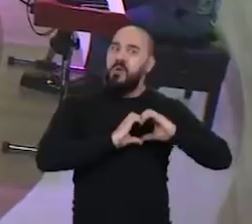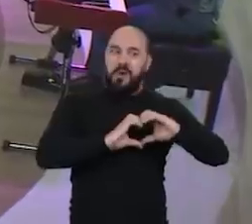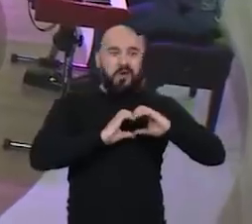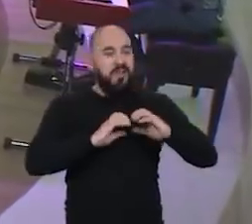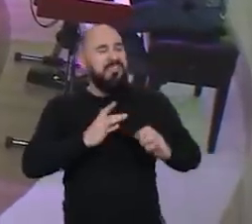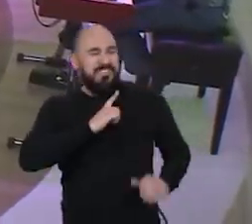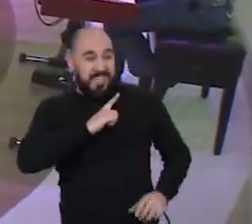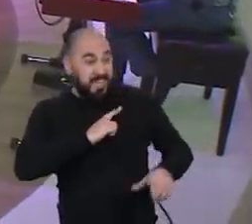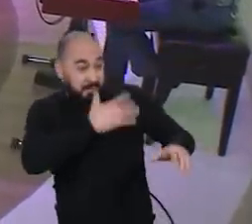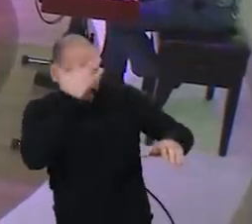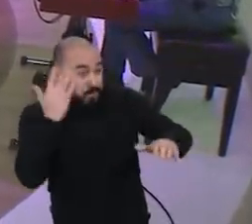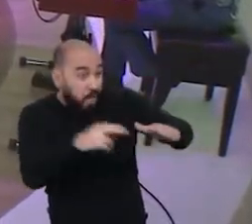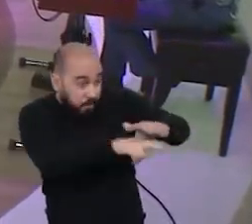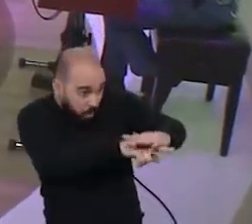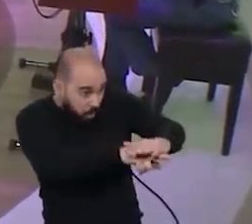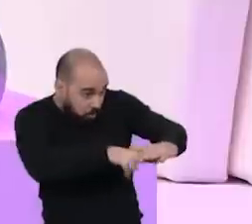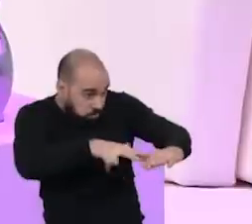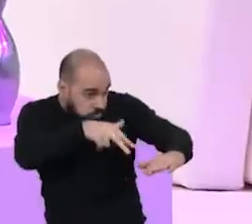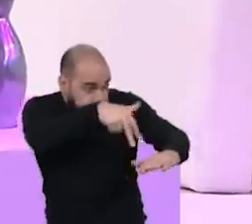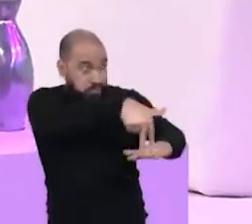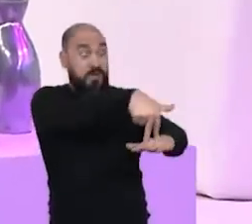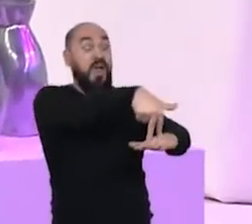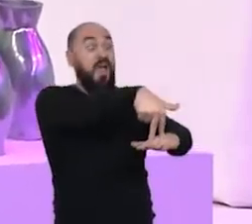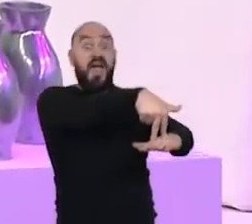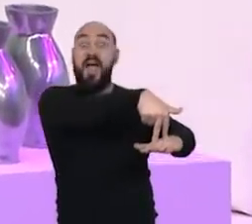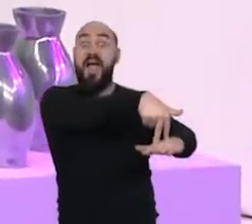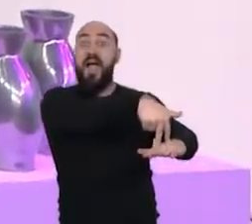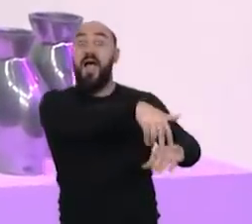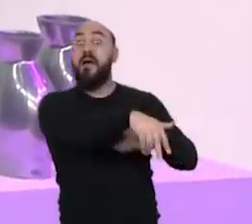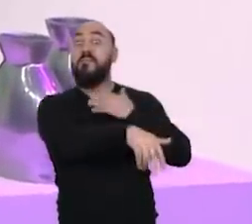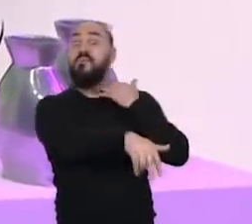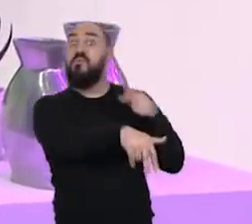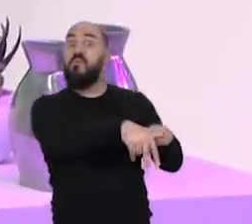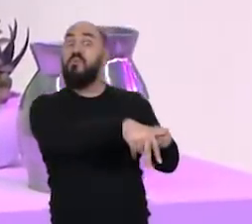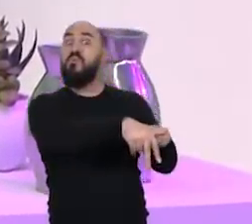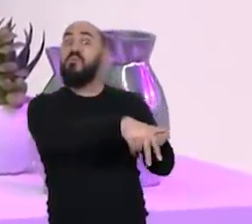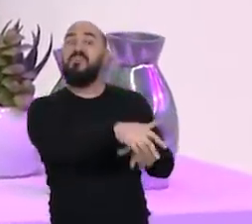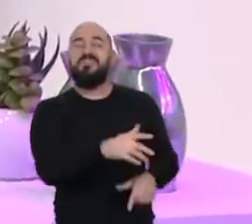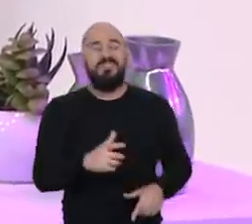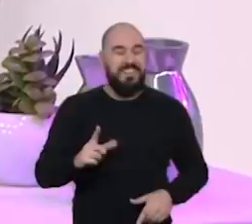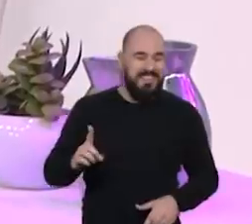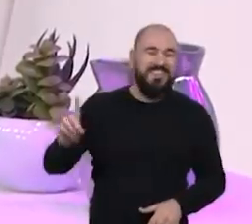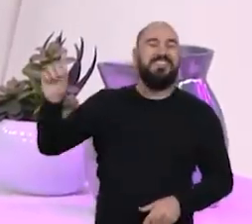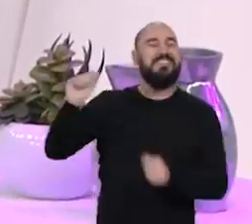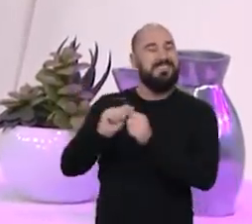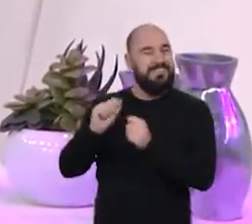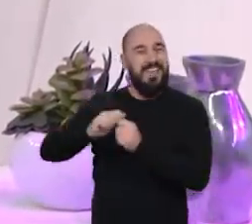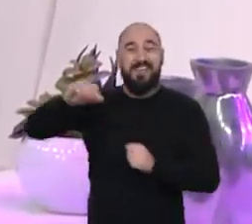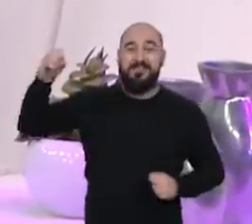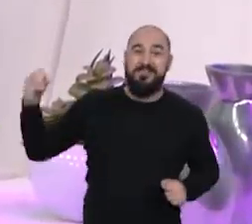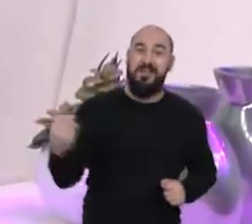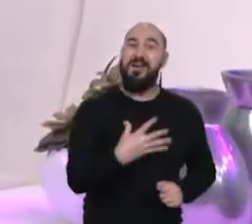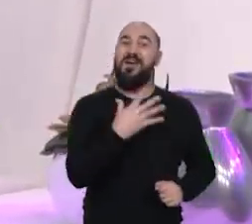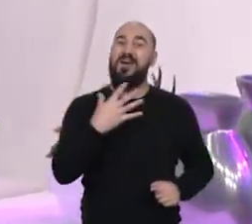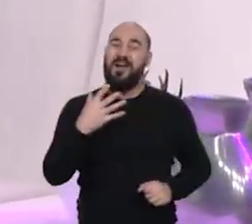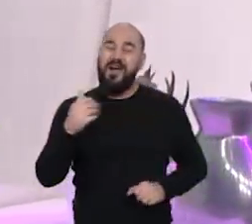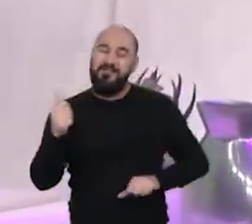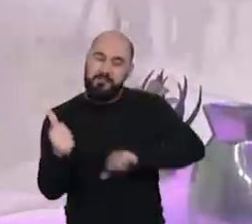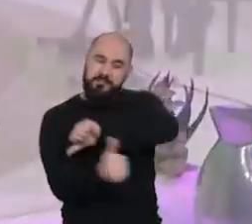o morto reviver. Deus faz tudo novo, de